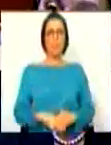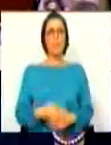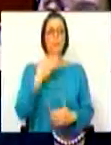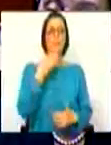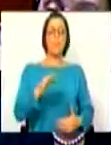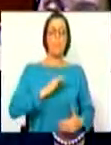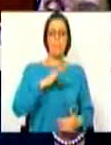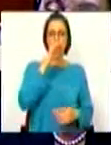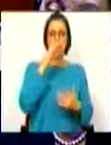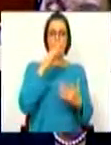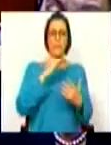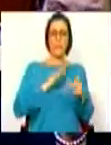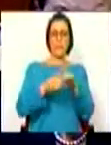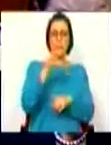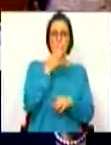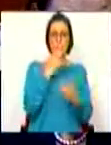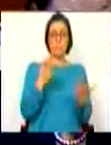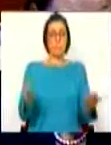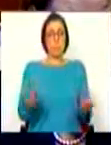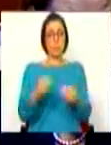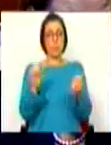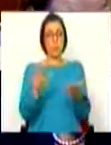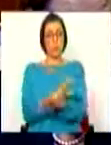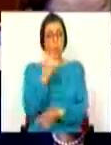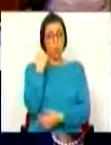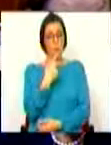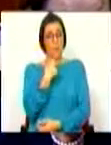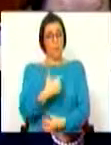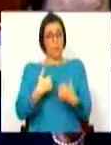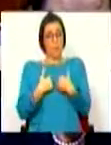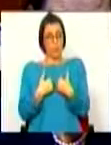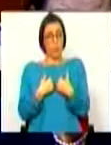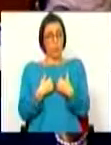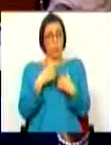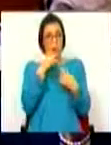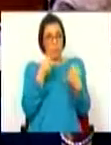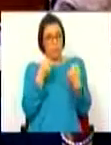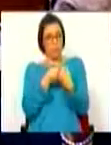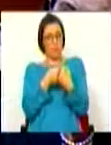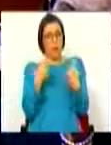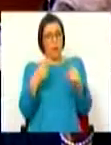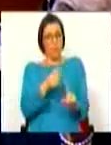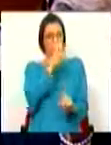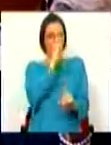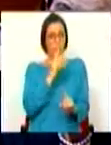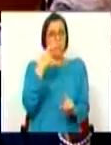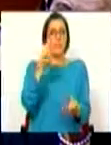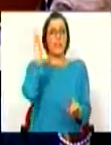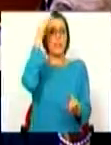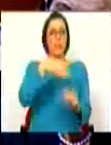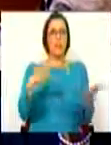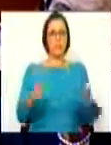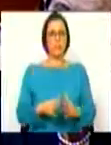Muito obrigado, Sr. Presidente, e obrigado, Sr. Deputado. Ontem um jornalista perguntou-me se uma divergência que havia entre o Governo e o Presidente da